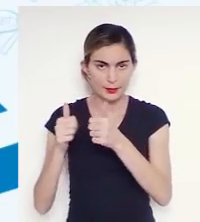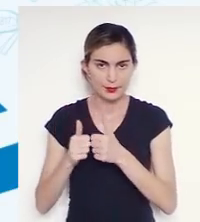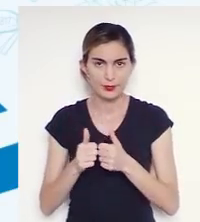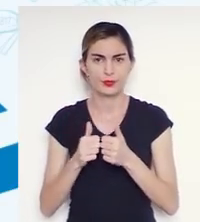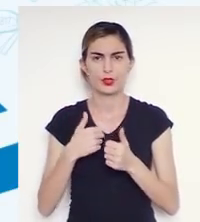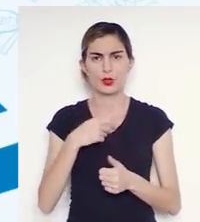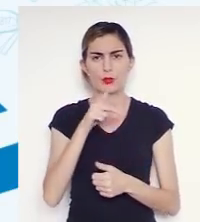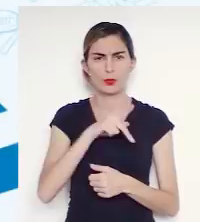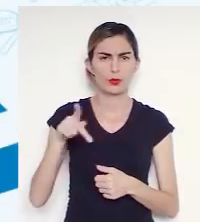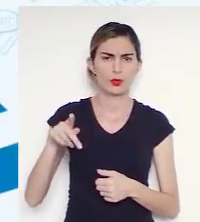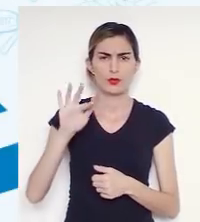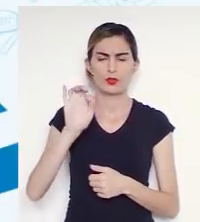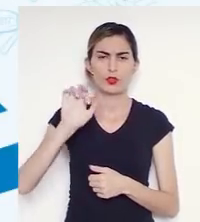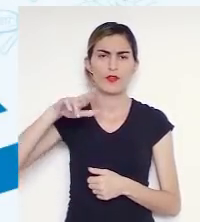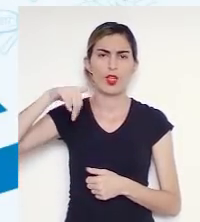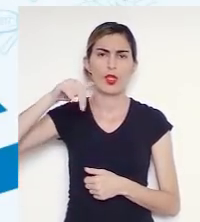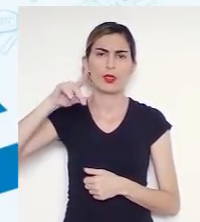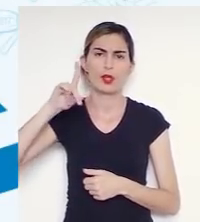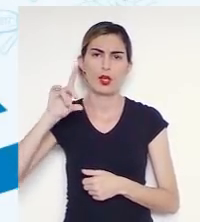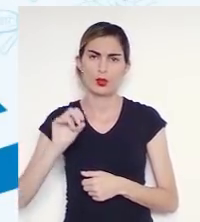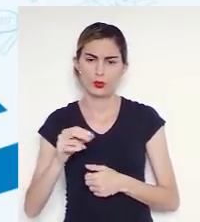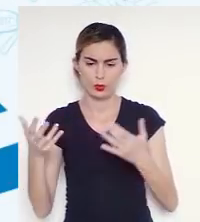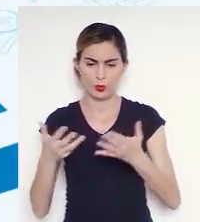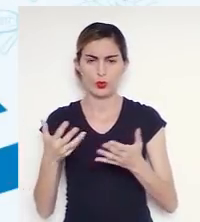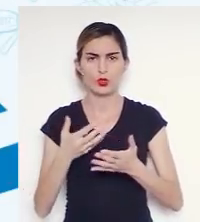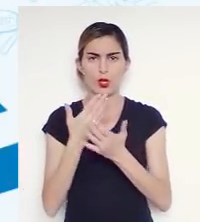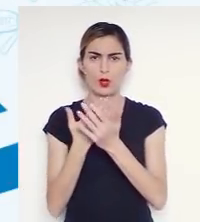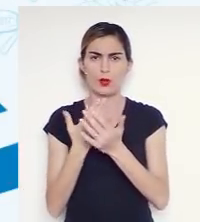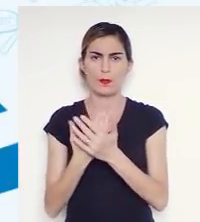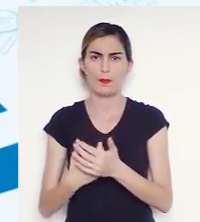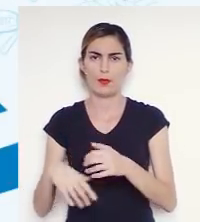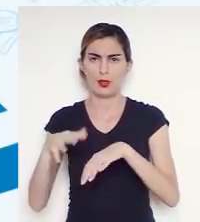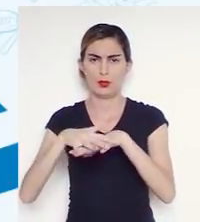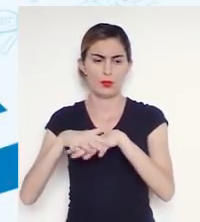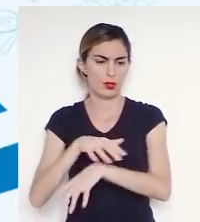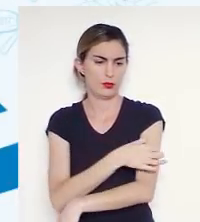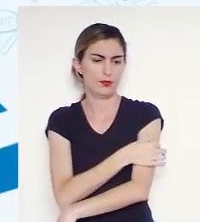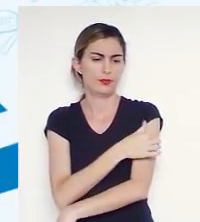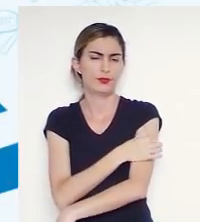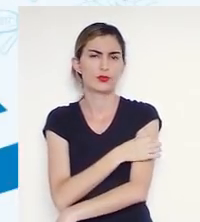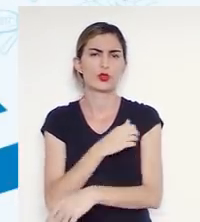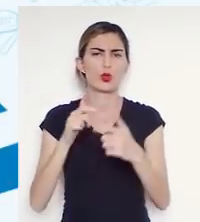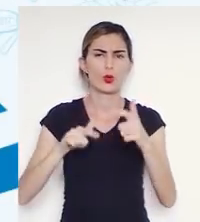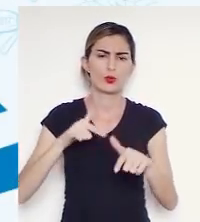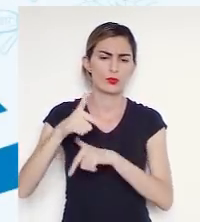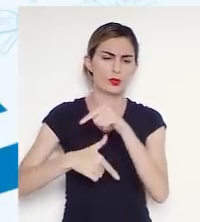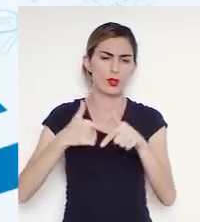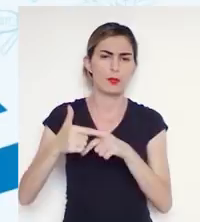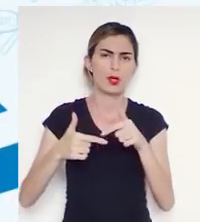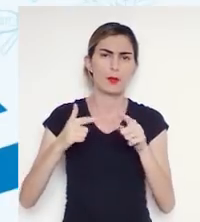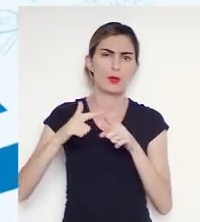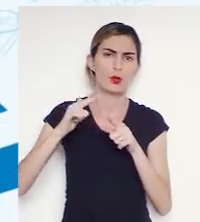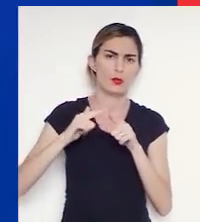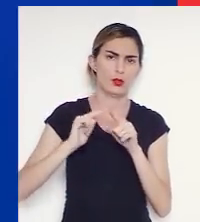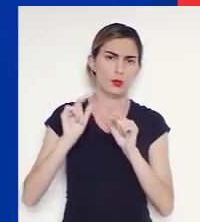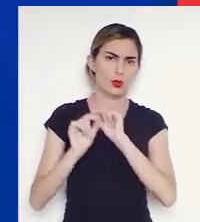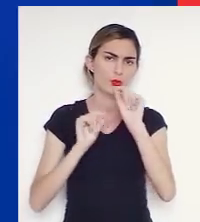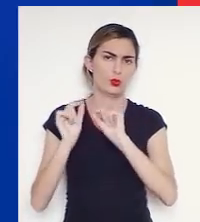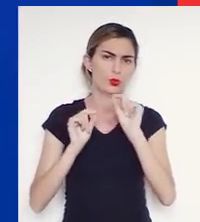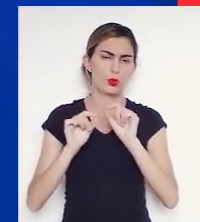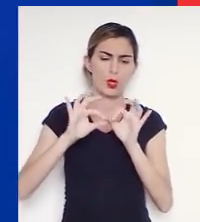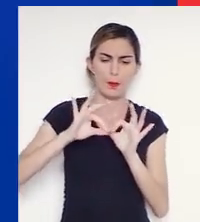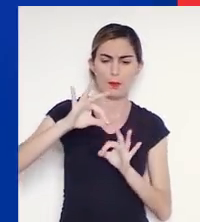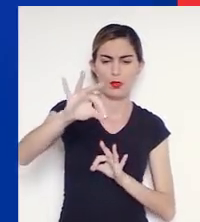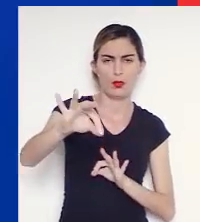Olá pessoal, eu sou o professor Fernando Augusto. Teremos hoje uma aula de matemática do sexto ano, onde iremos trabalhar problemas